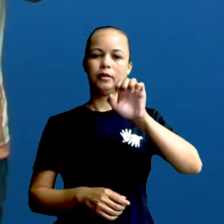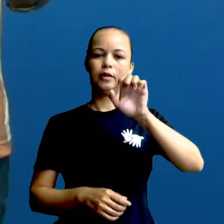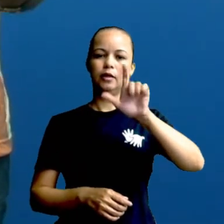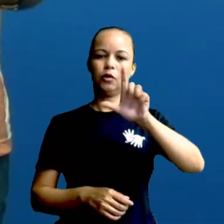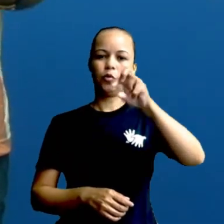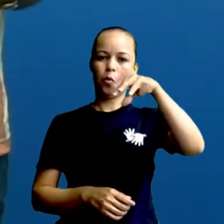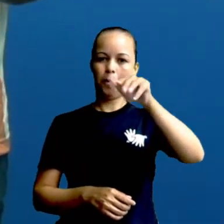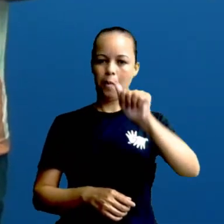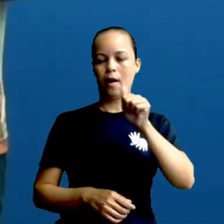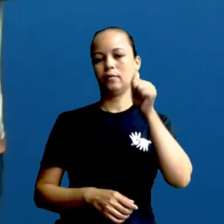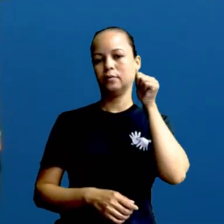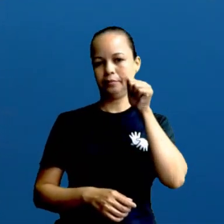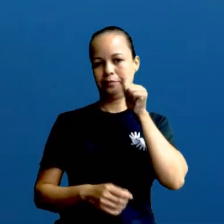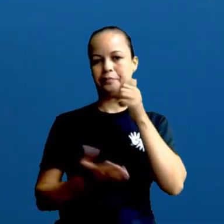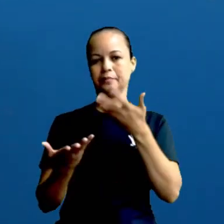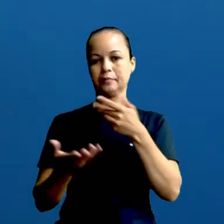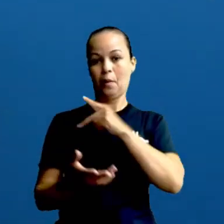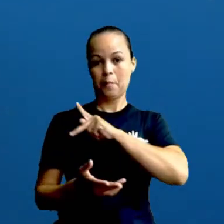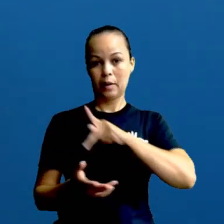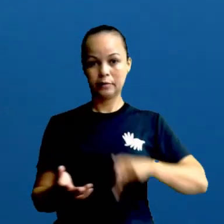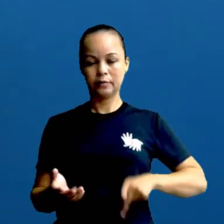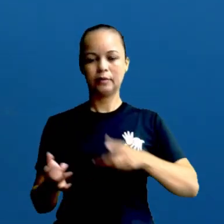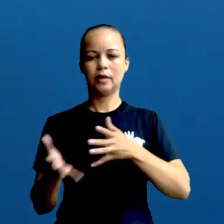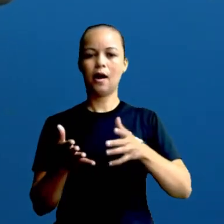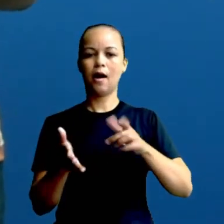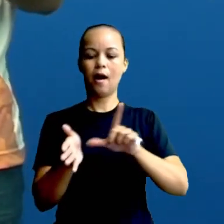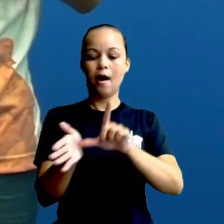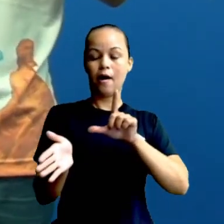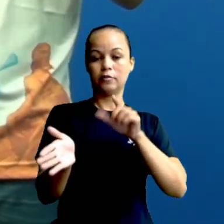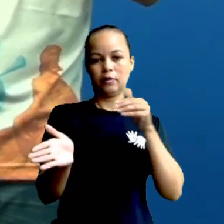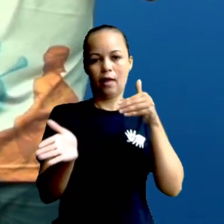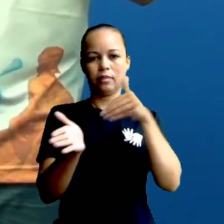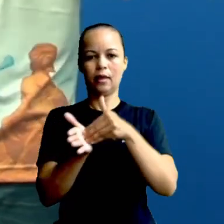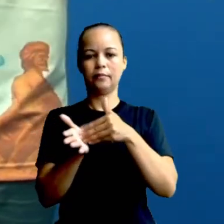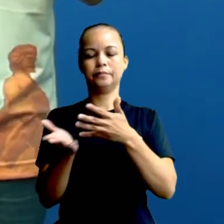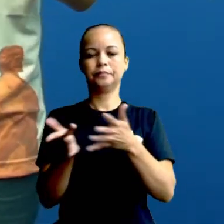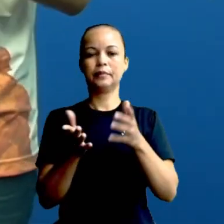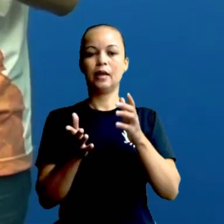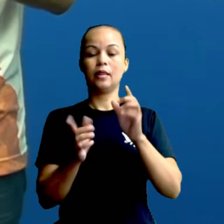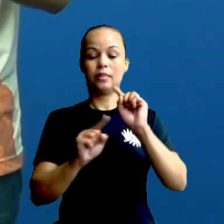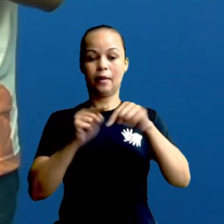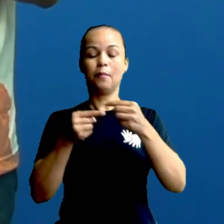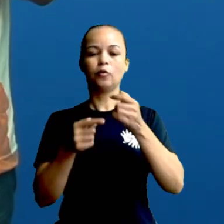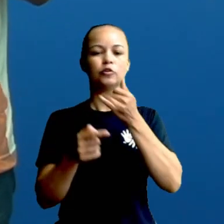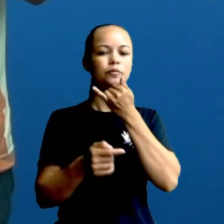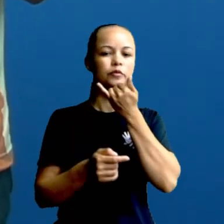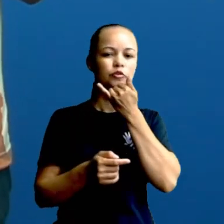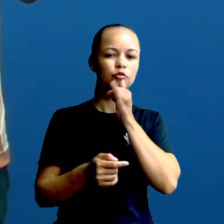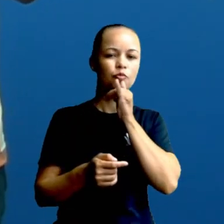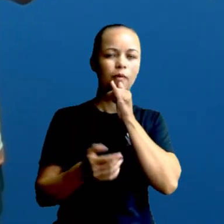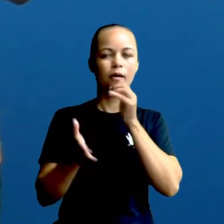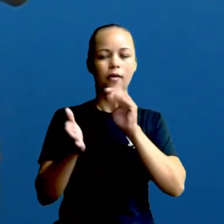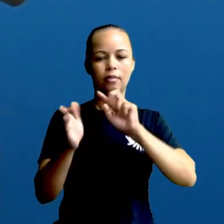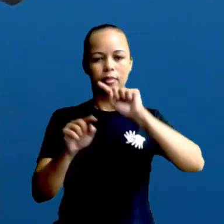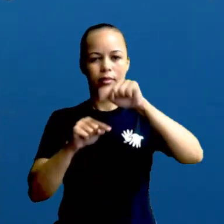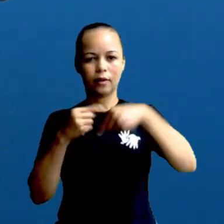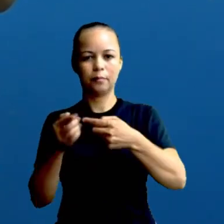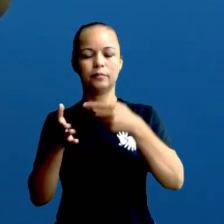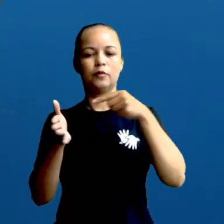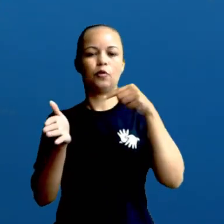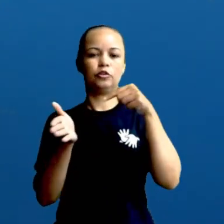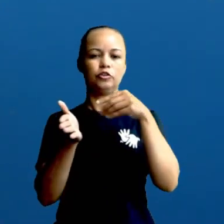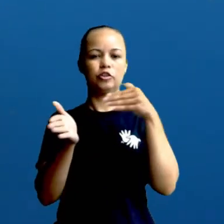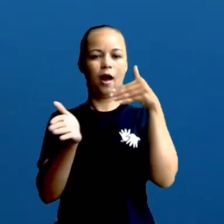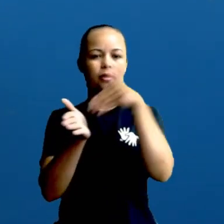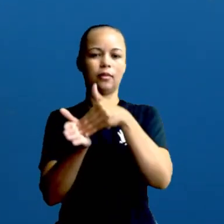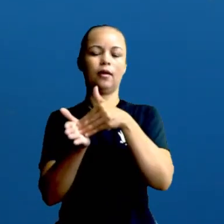a posse Dilma antes de até né aliás depois de Até nós não devemos usar